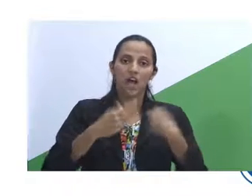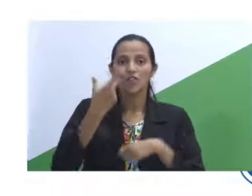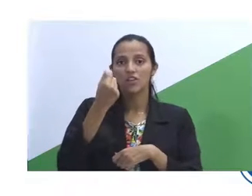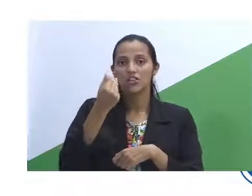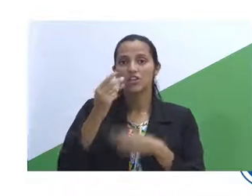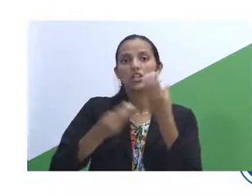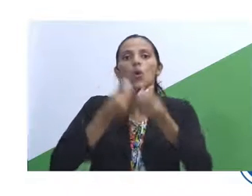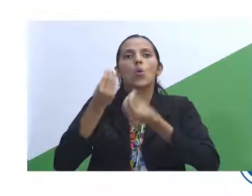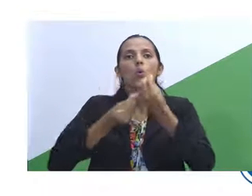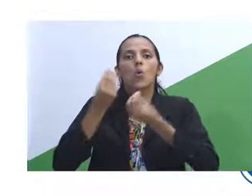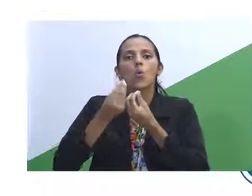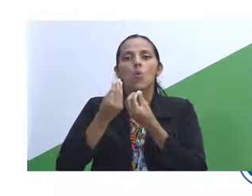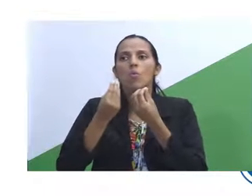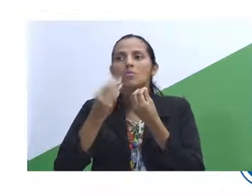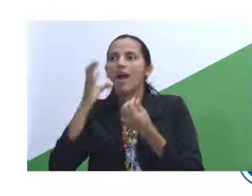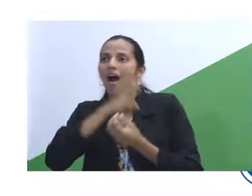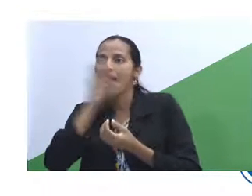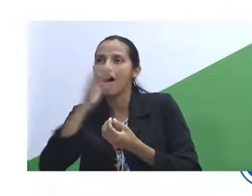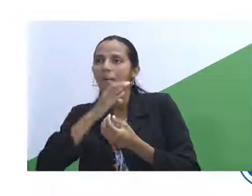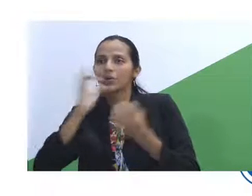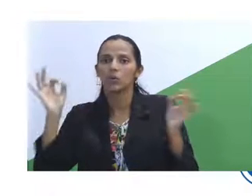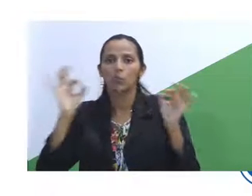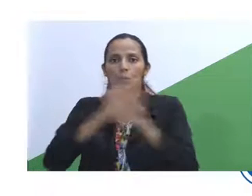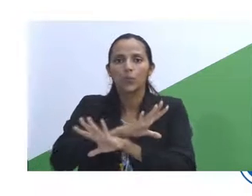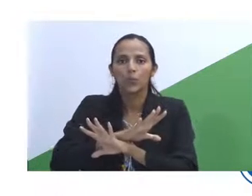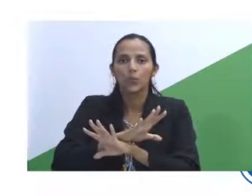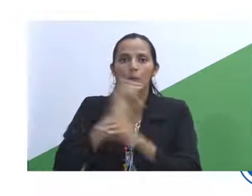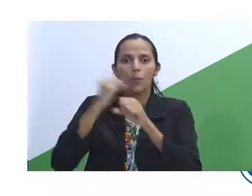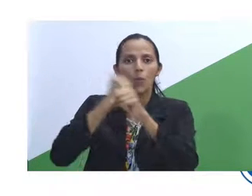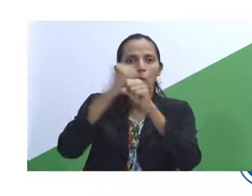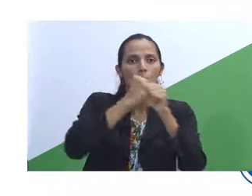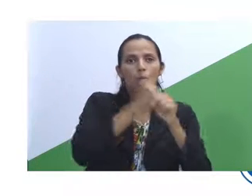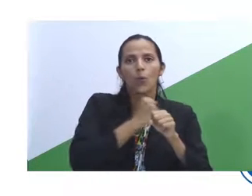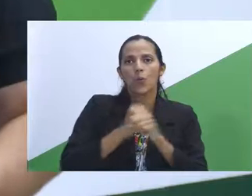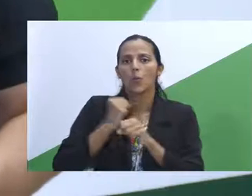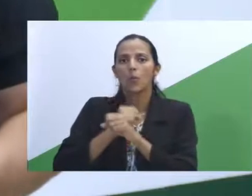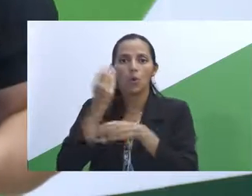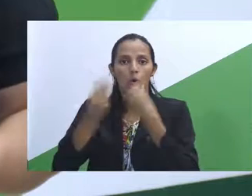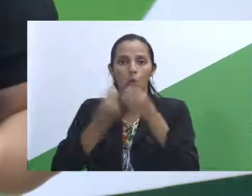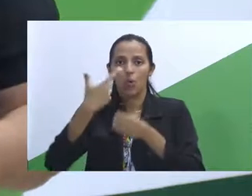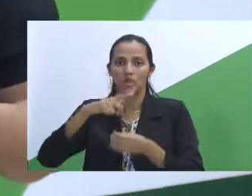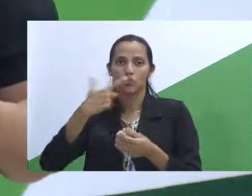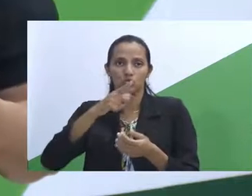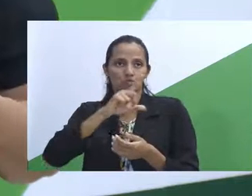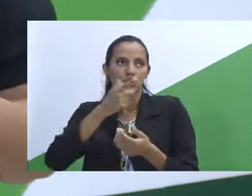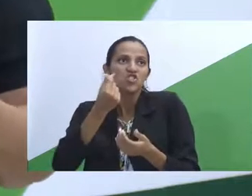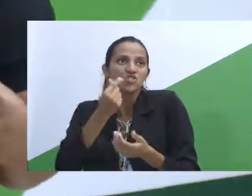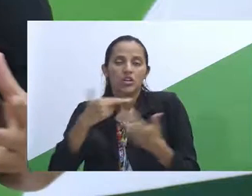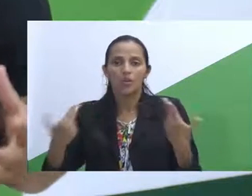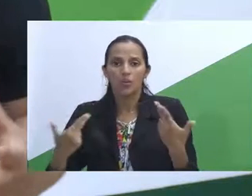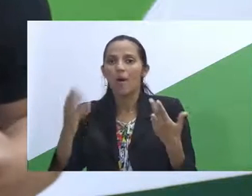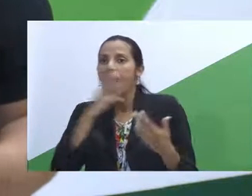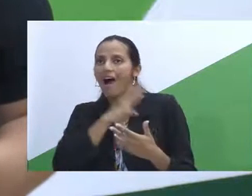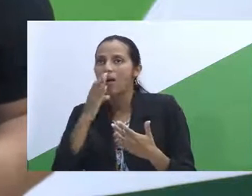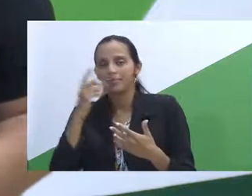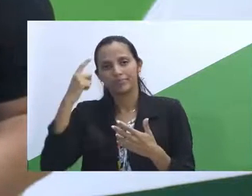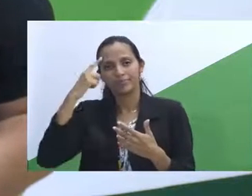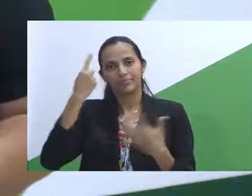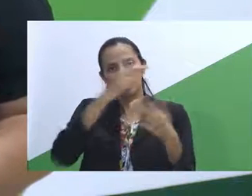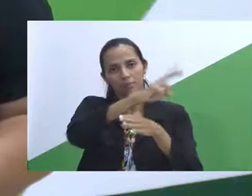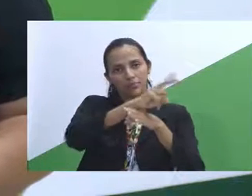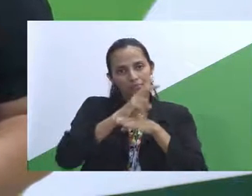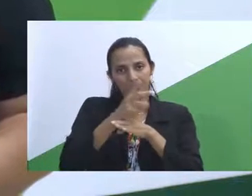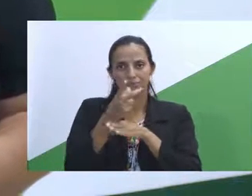reduzidos, ou seja, a gente começa, então, a investir, né? Nesse nosso processo, então, de